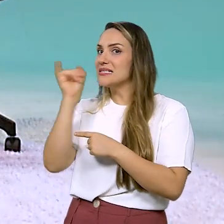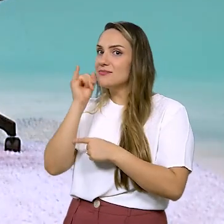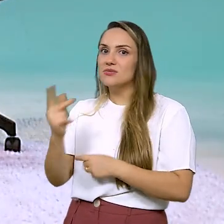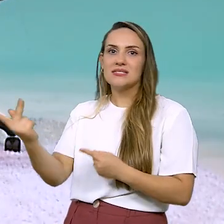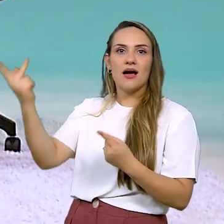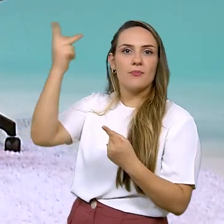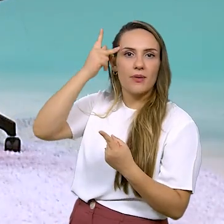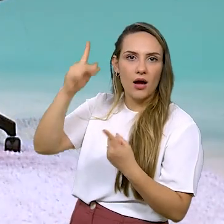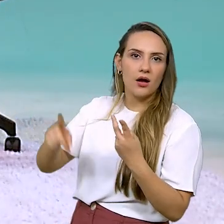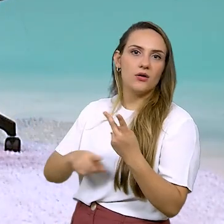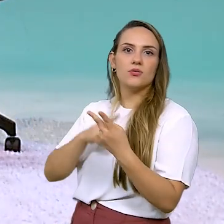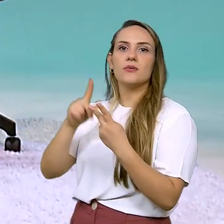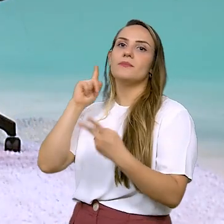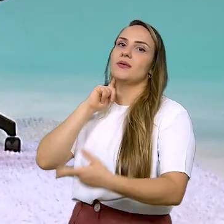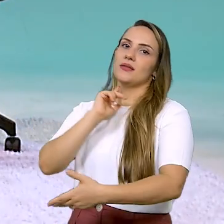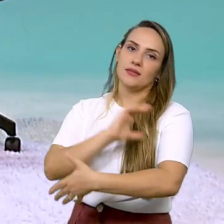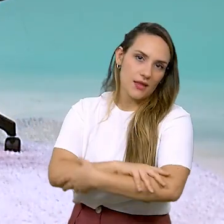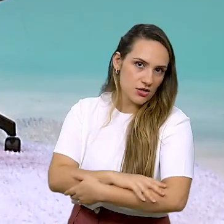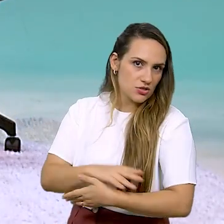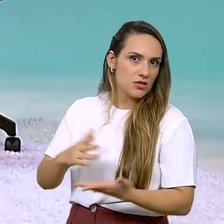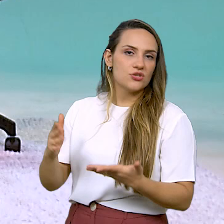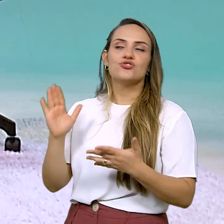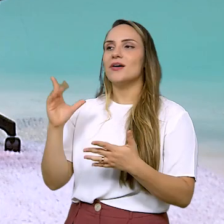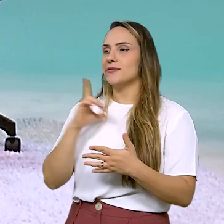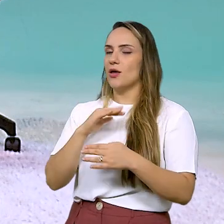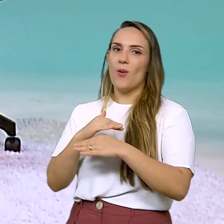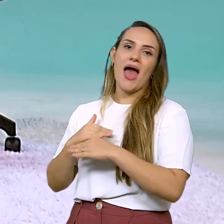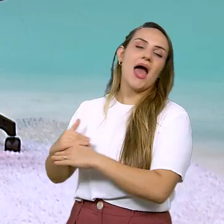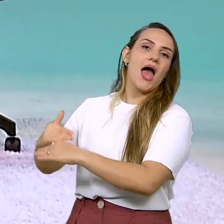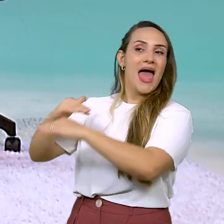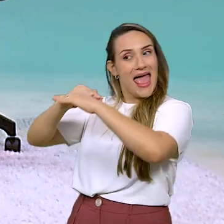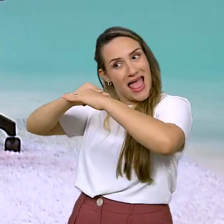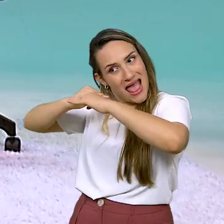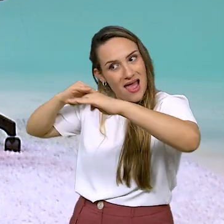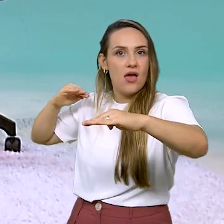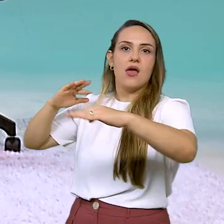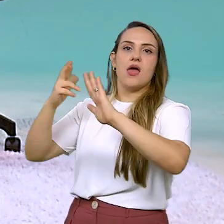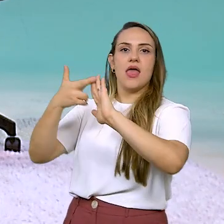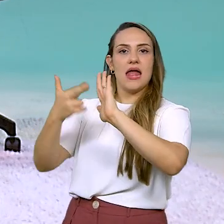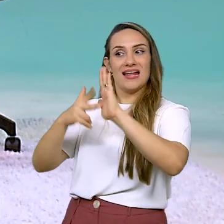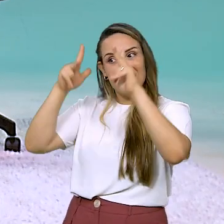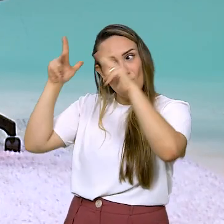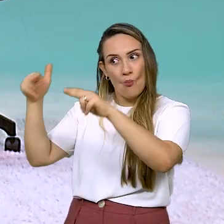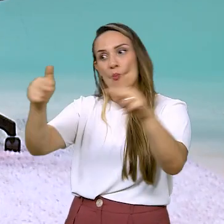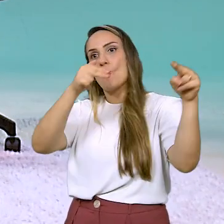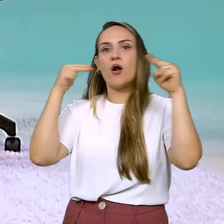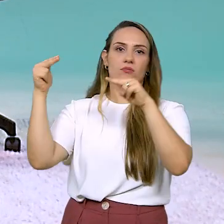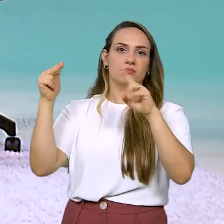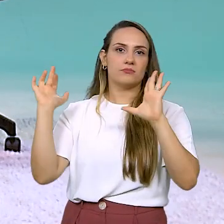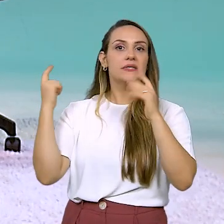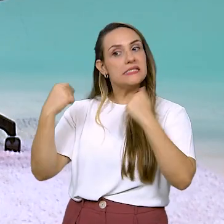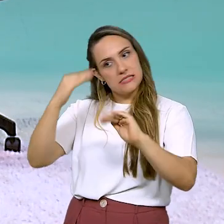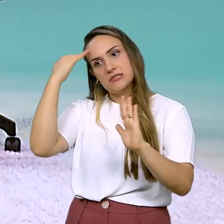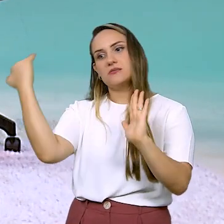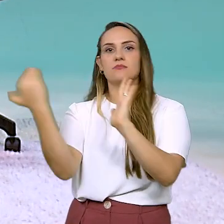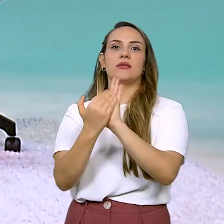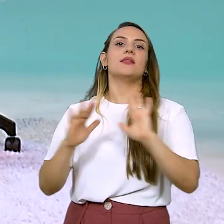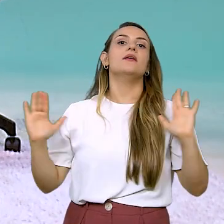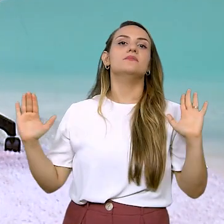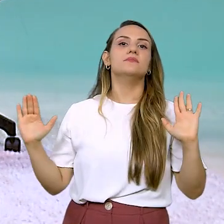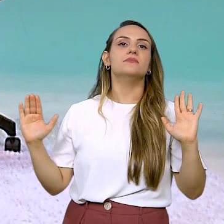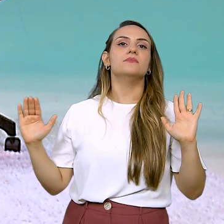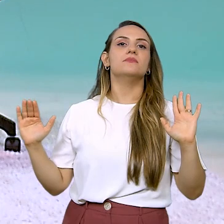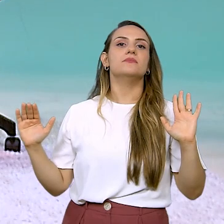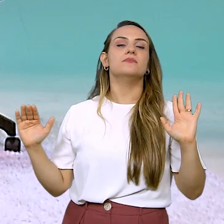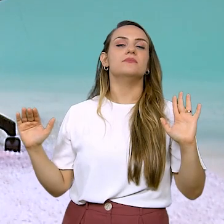Paulo, como Minas Gerais, a gente já tem uma uniformização melhor. Acaba-se que todos tendem a seguir a